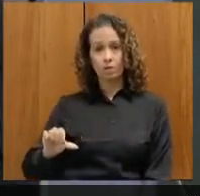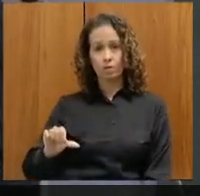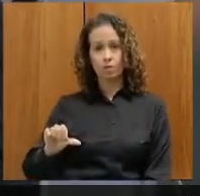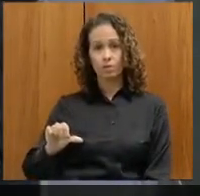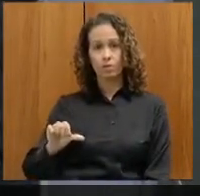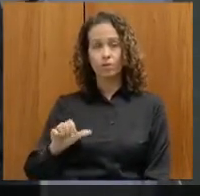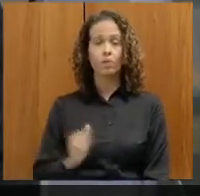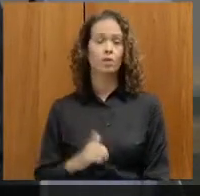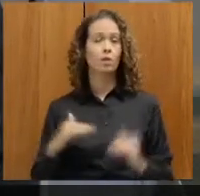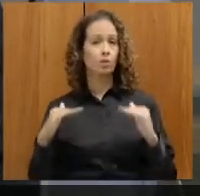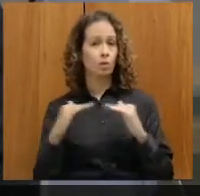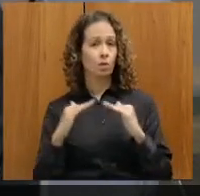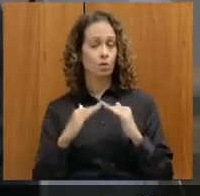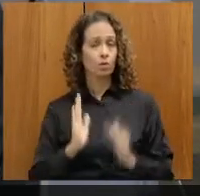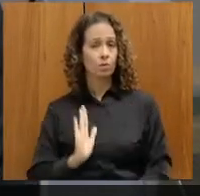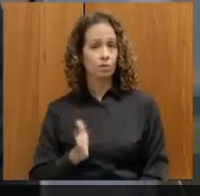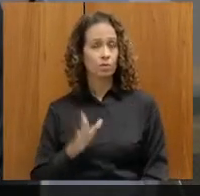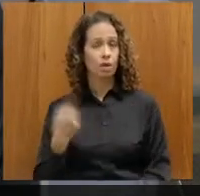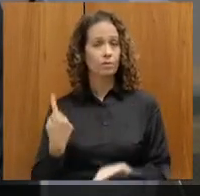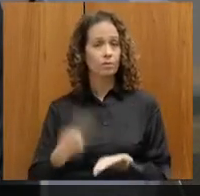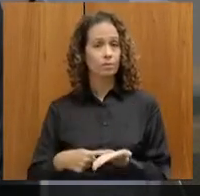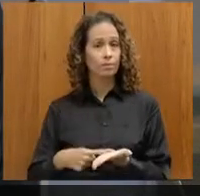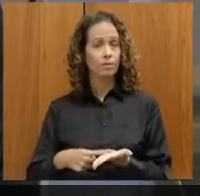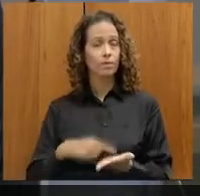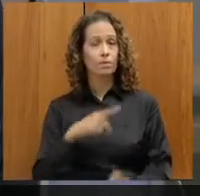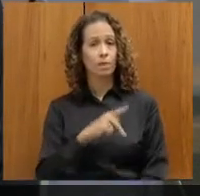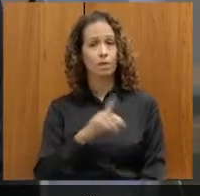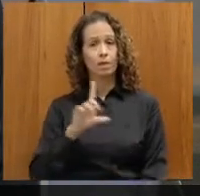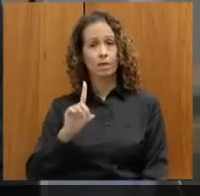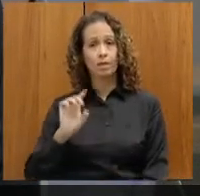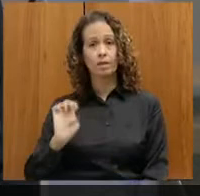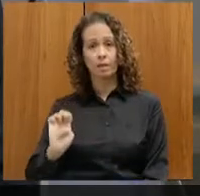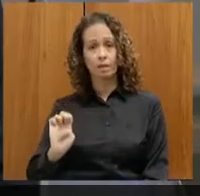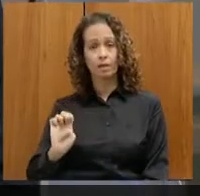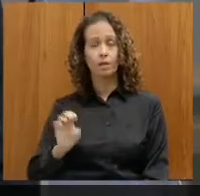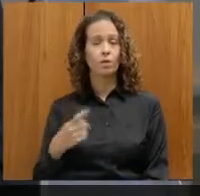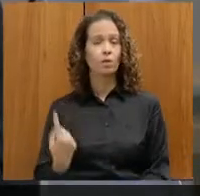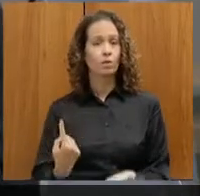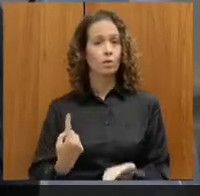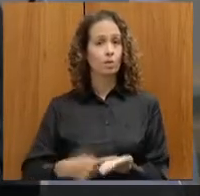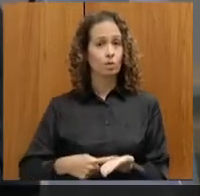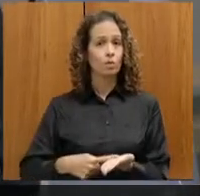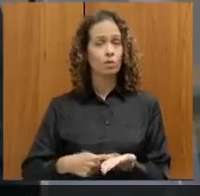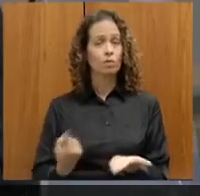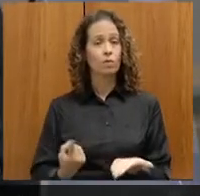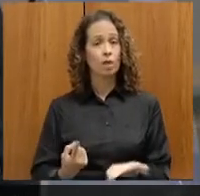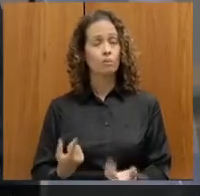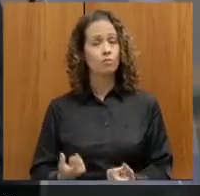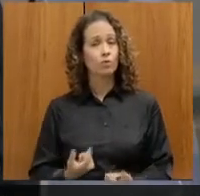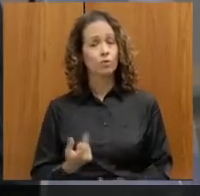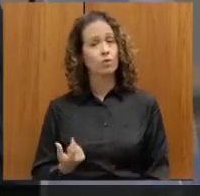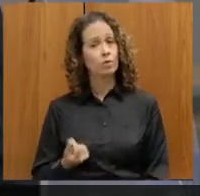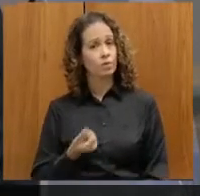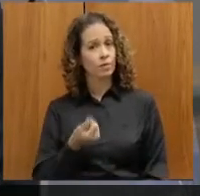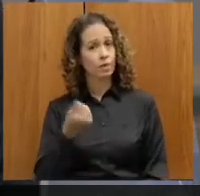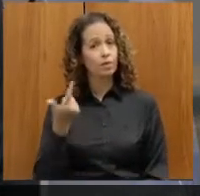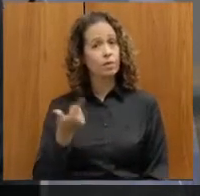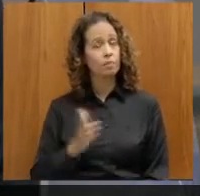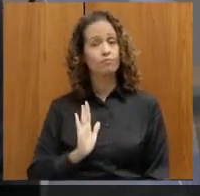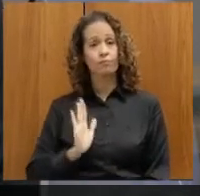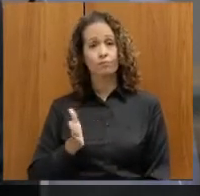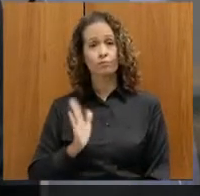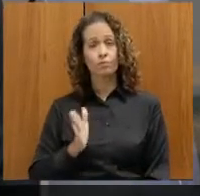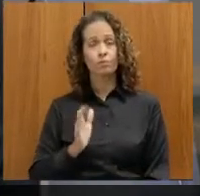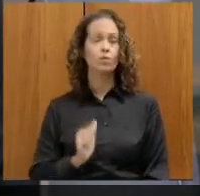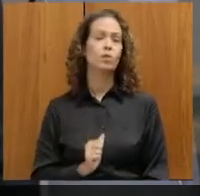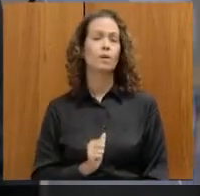com o acordo lá do PT e não é um acordo significativo de valores desde